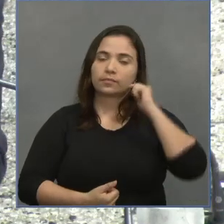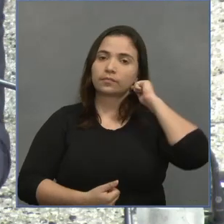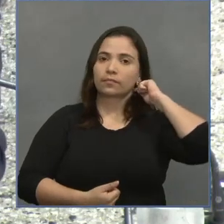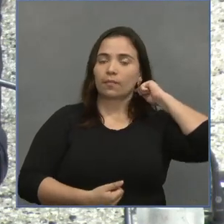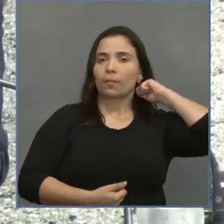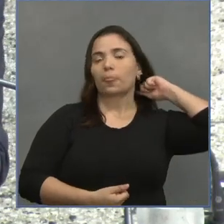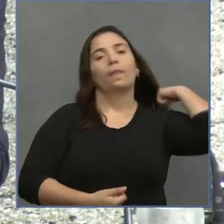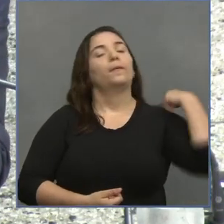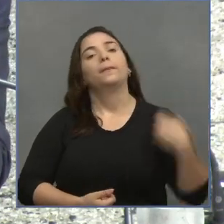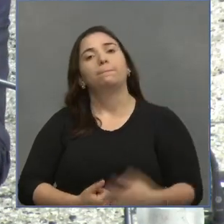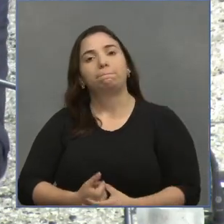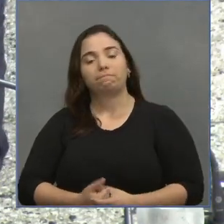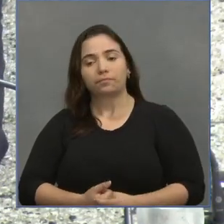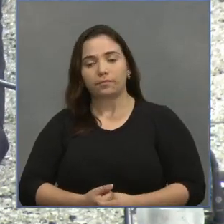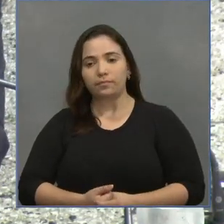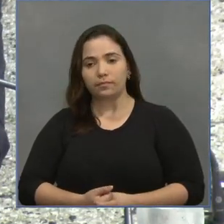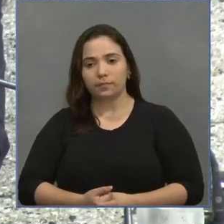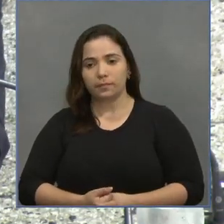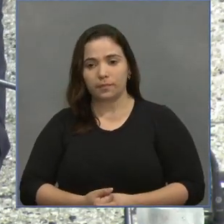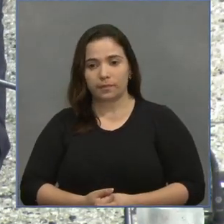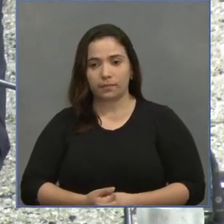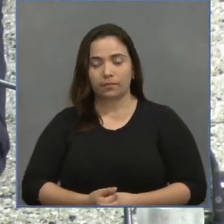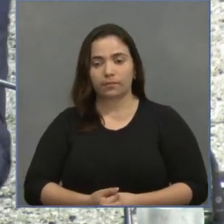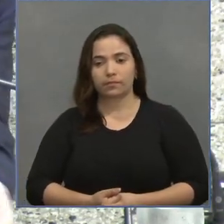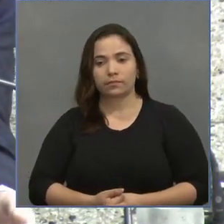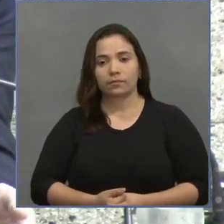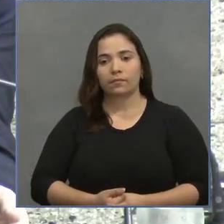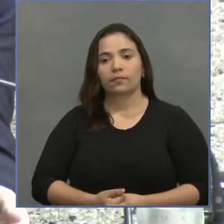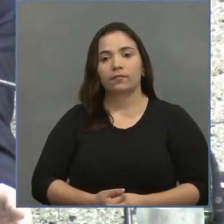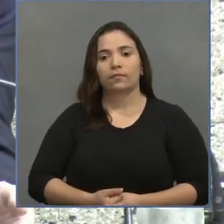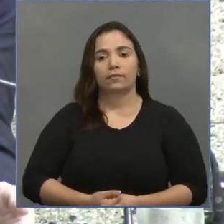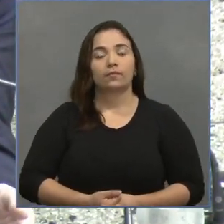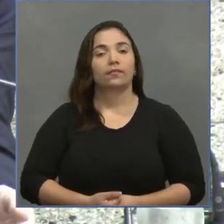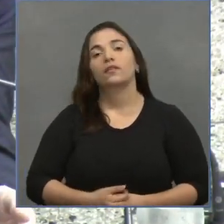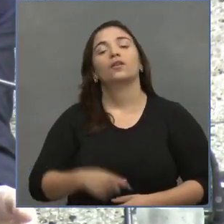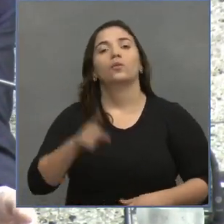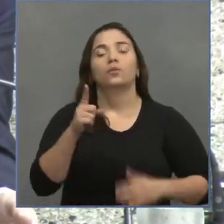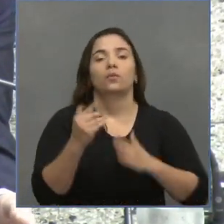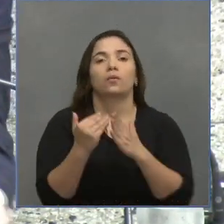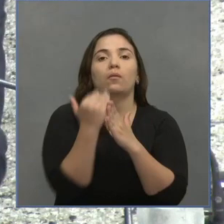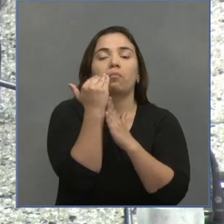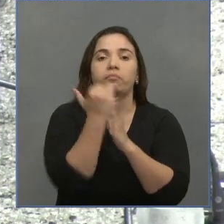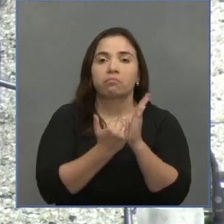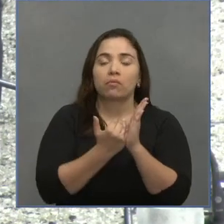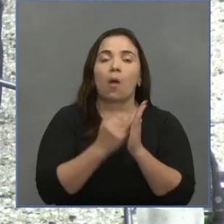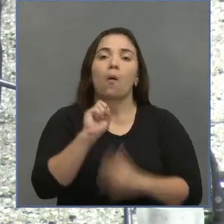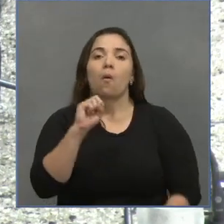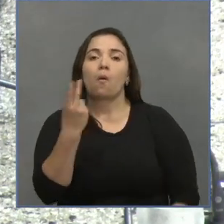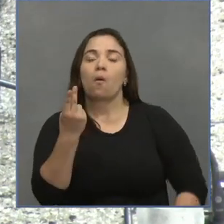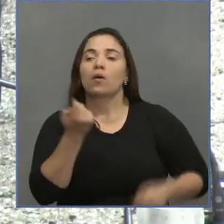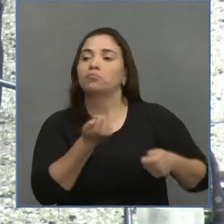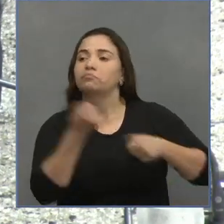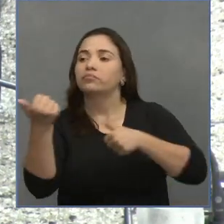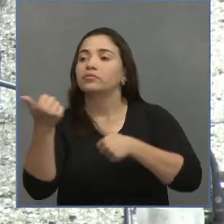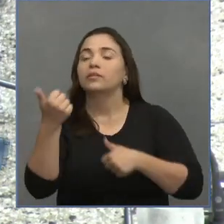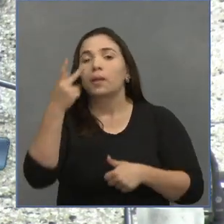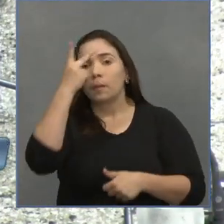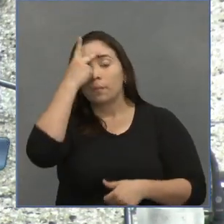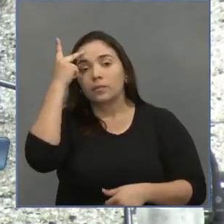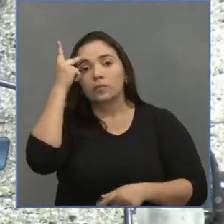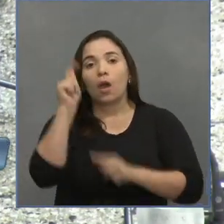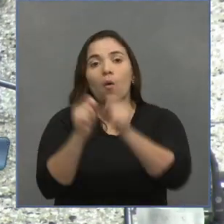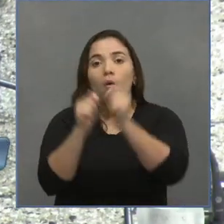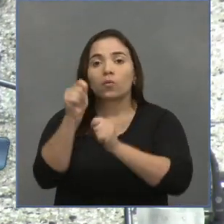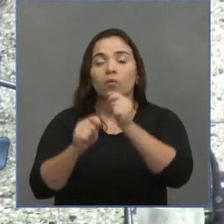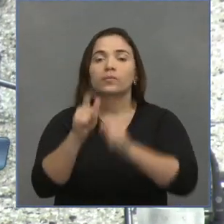Ou dá no mesmo. Ou seja, você tributar mais quem gasta mais, você está bonificando quem gasta menos. Quem gasta menos. Então,